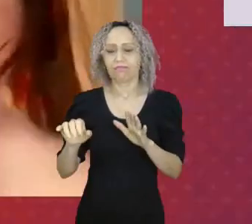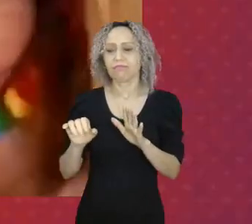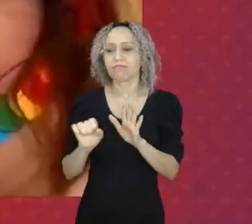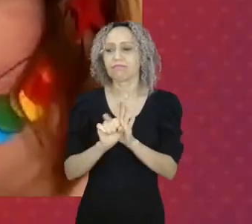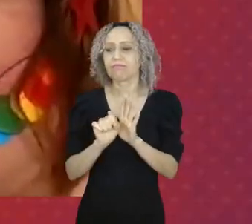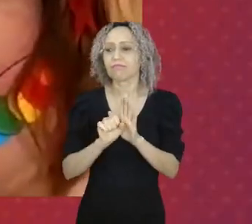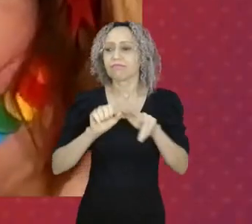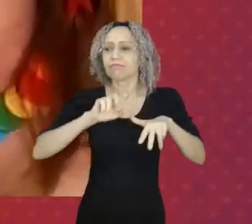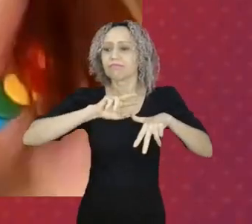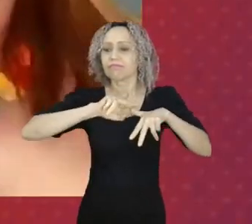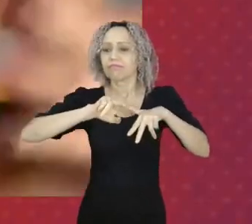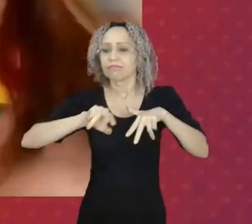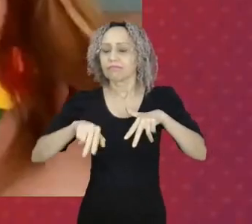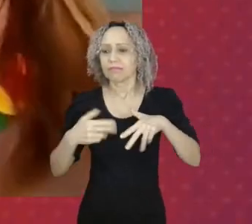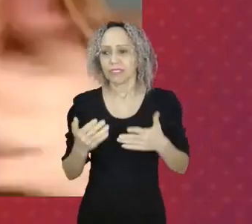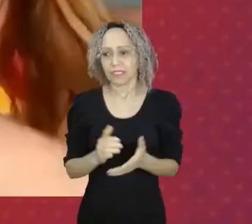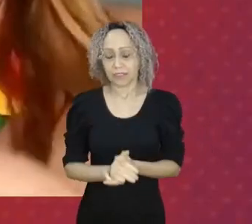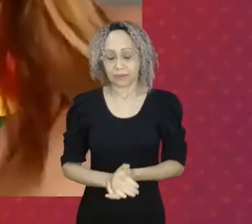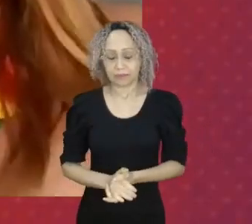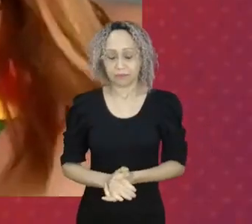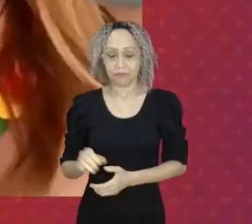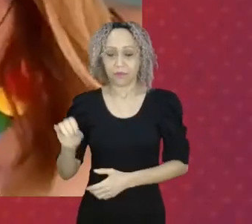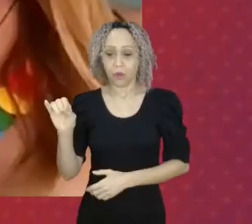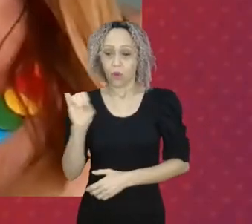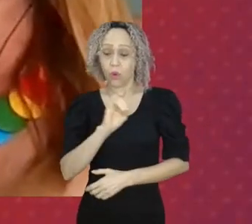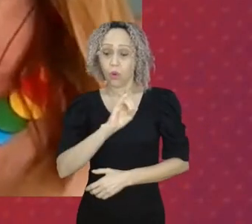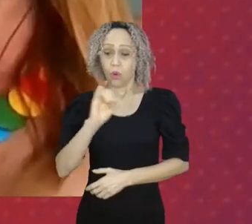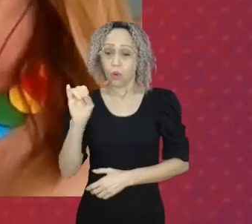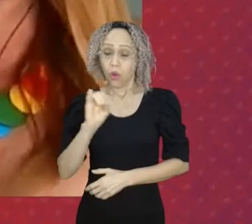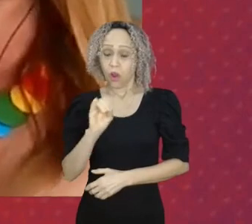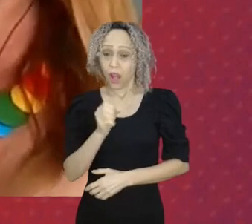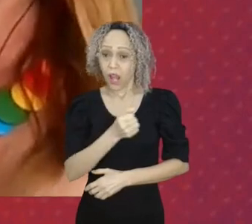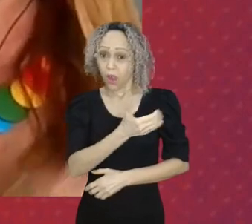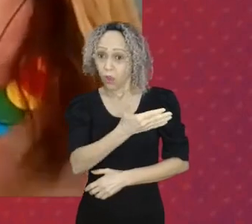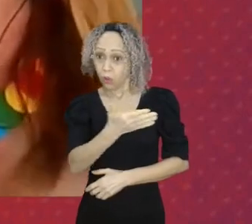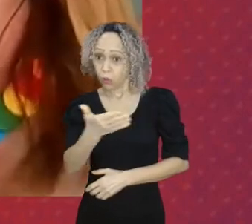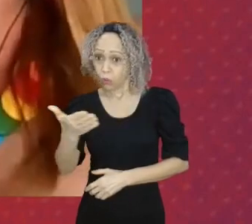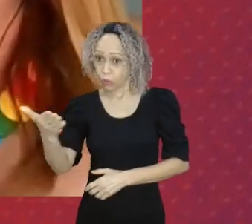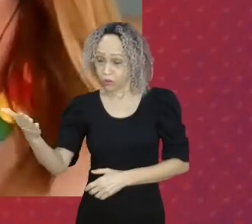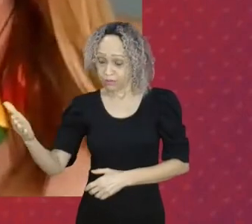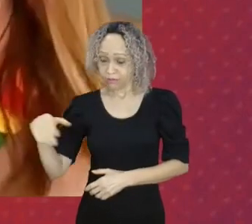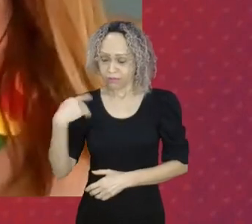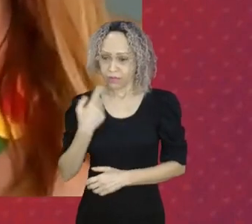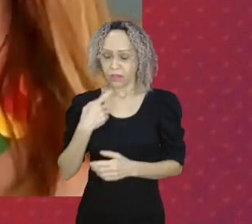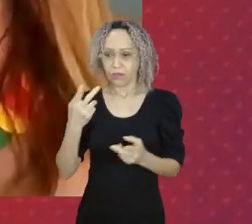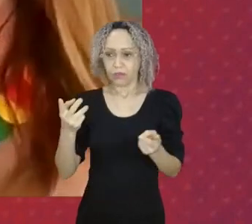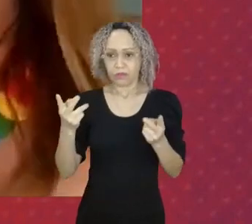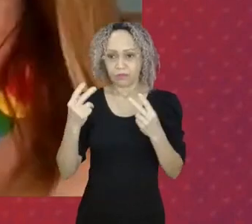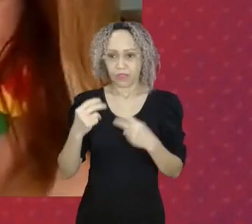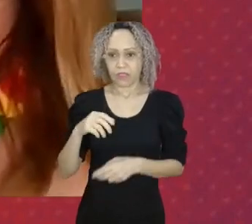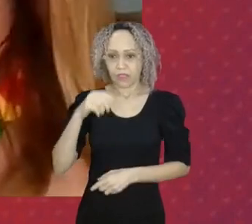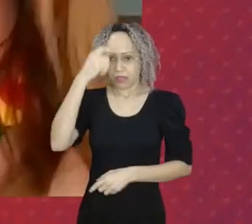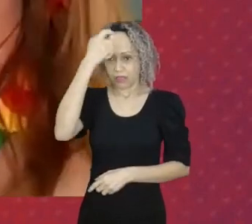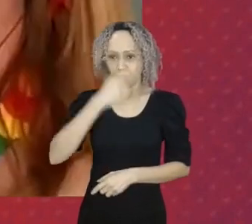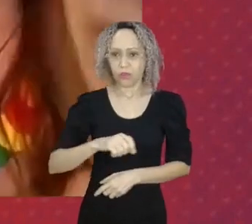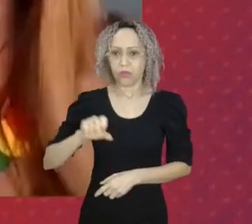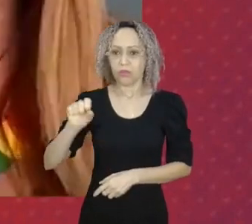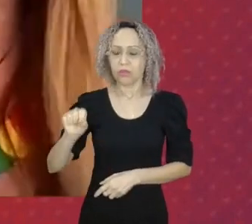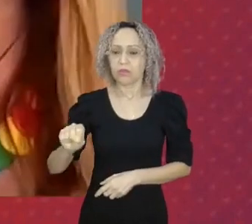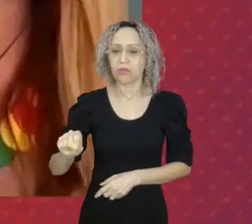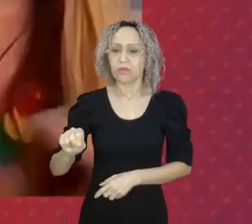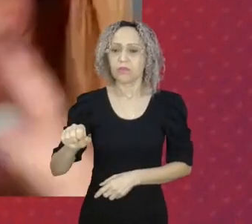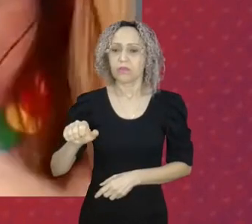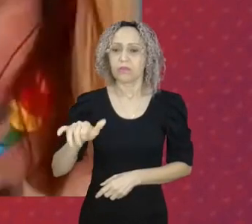Olá a todas, a todos e todos que podem estar nos vendo também. Eu sou Simi Lahar,